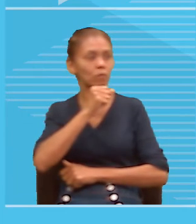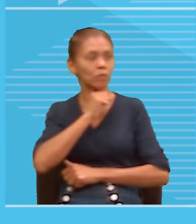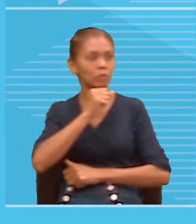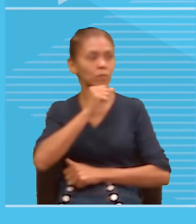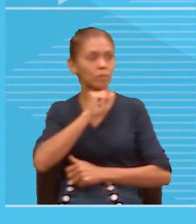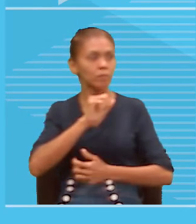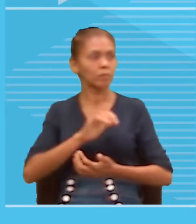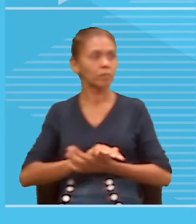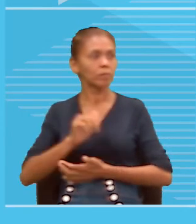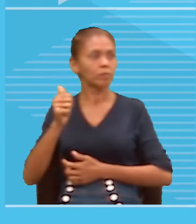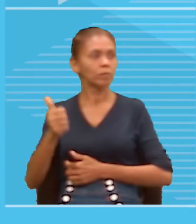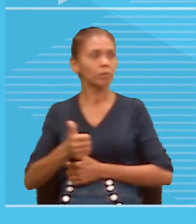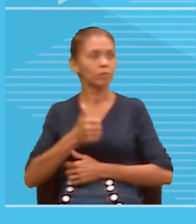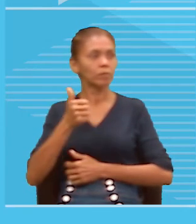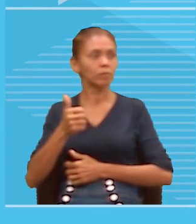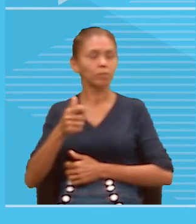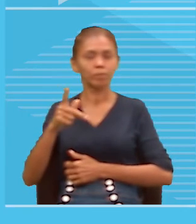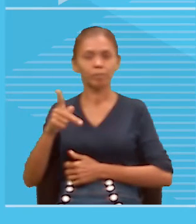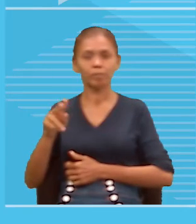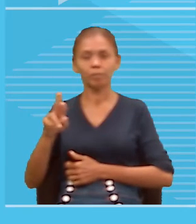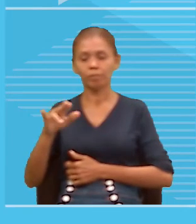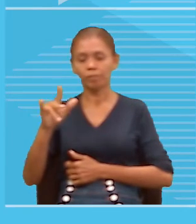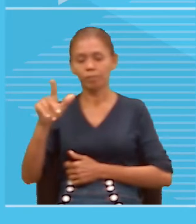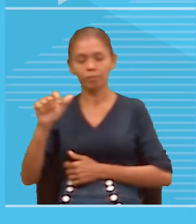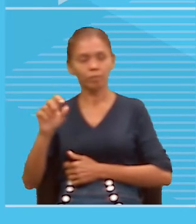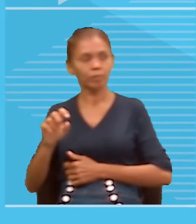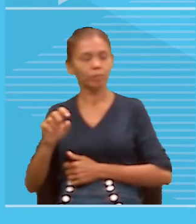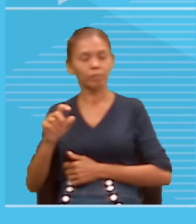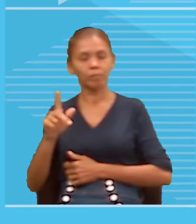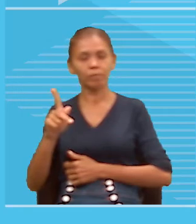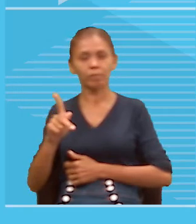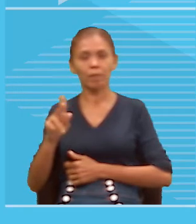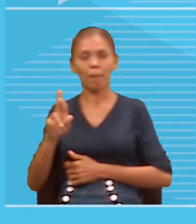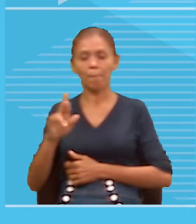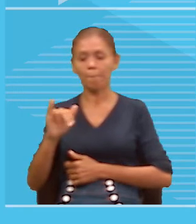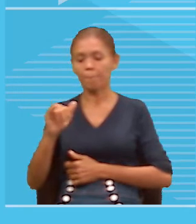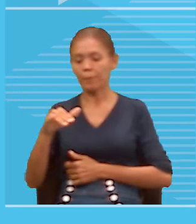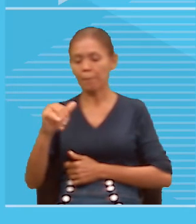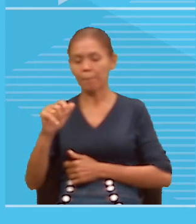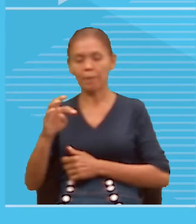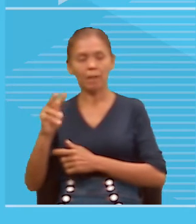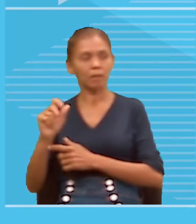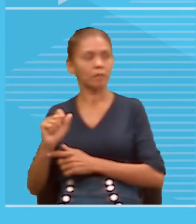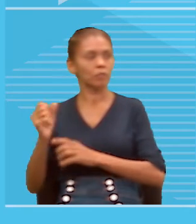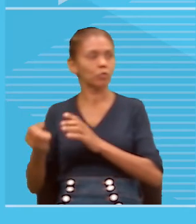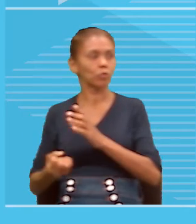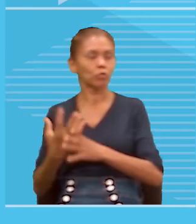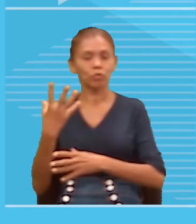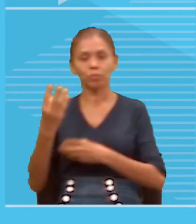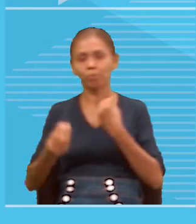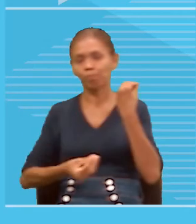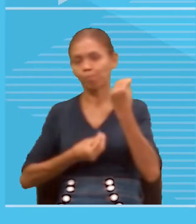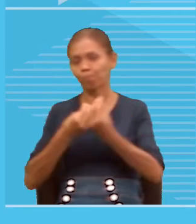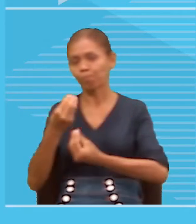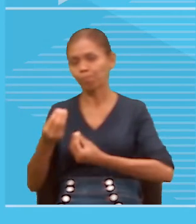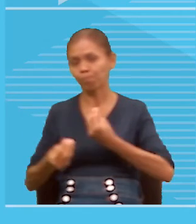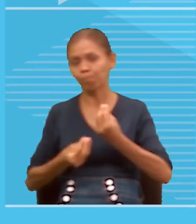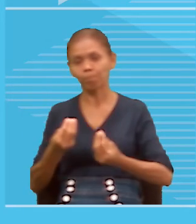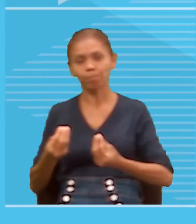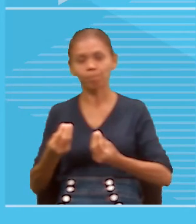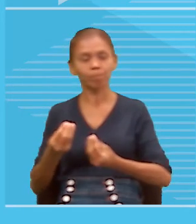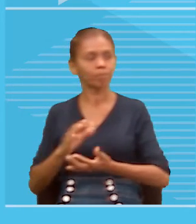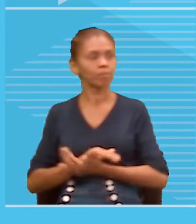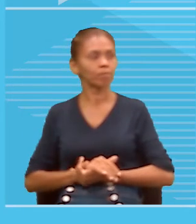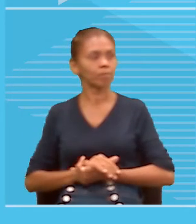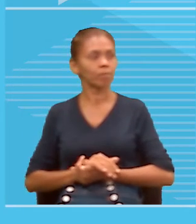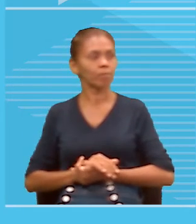os primeiros primatas né quando foram que surgiram esses primeiros primatas acerca de